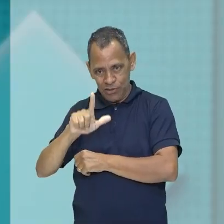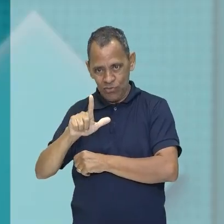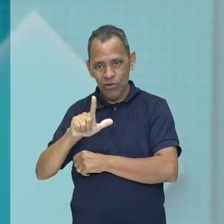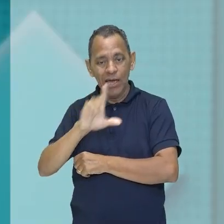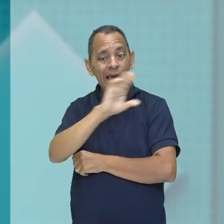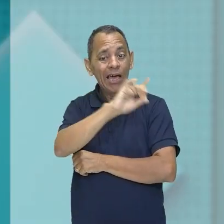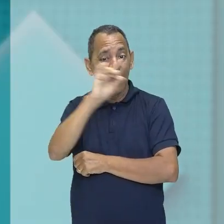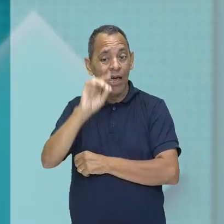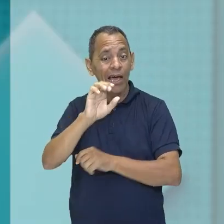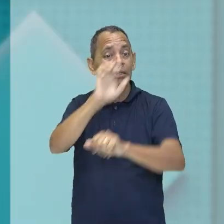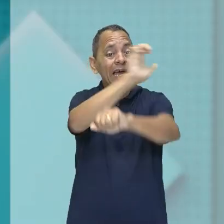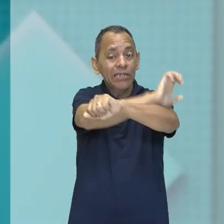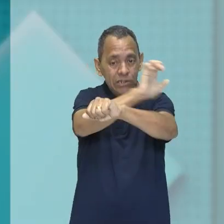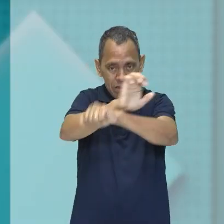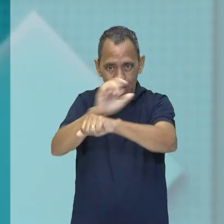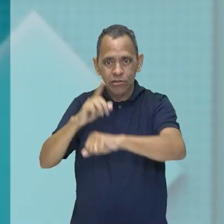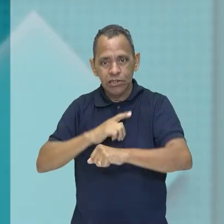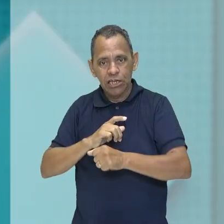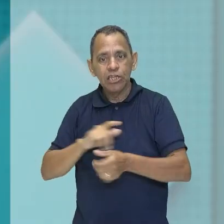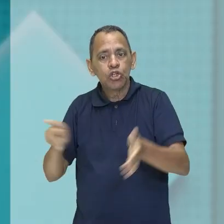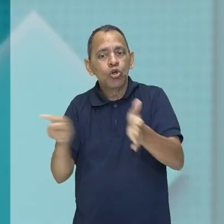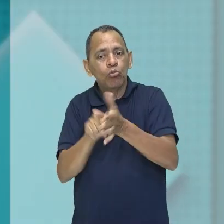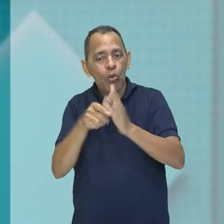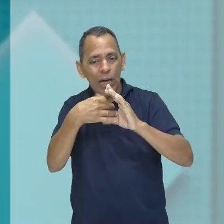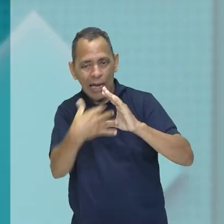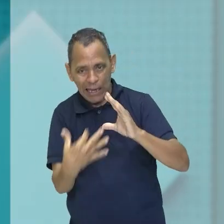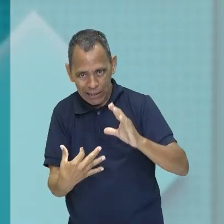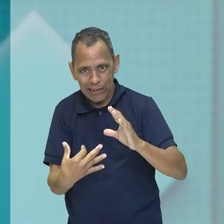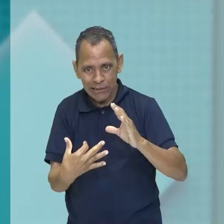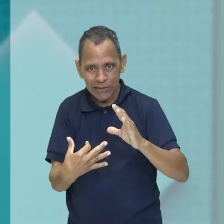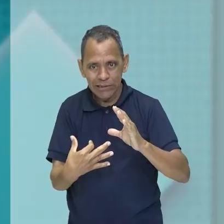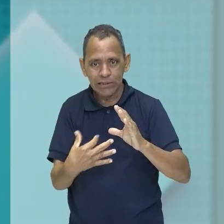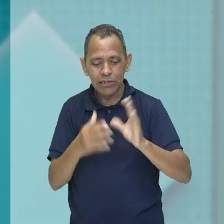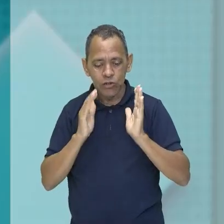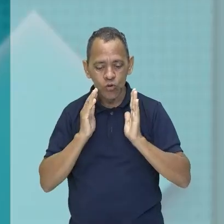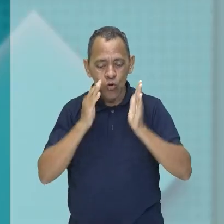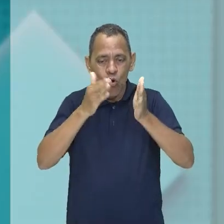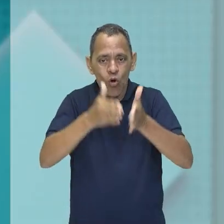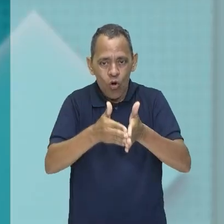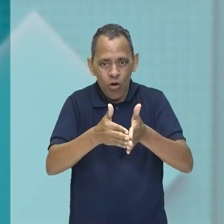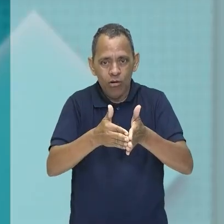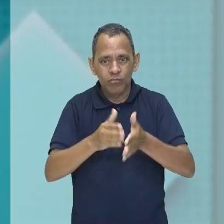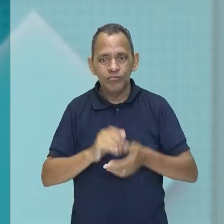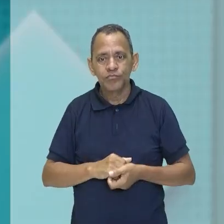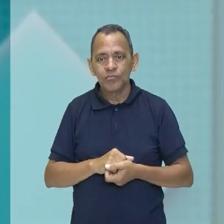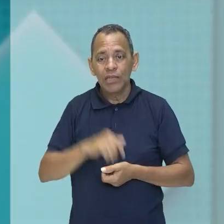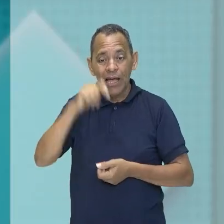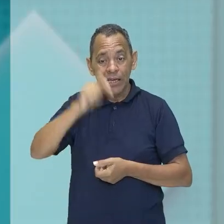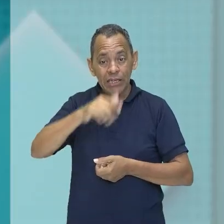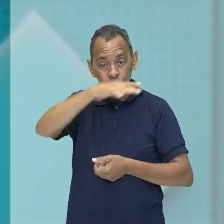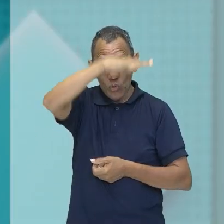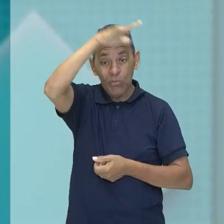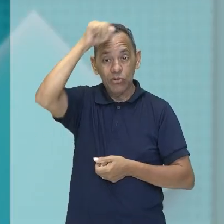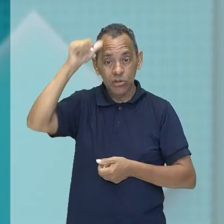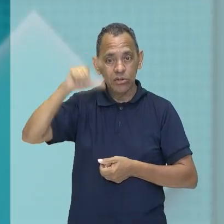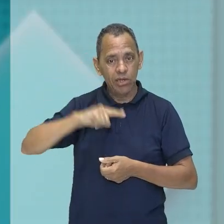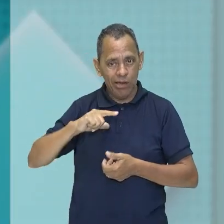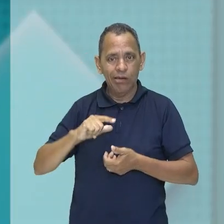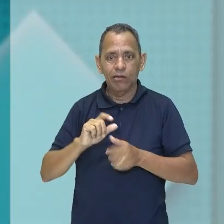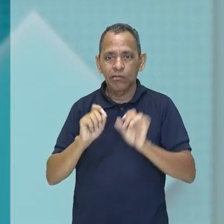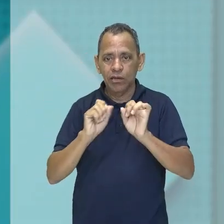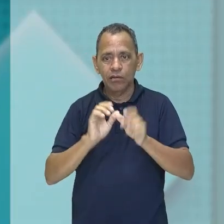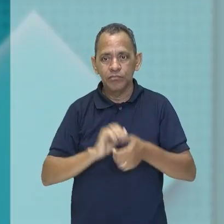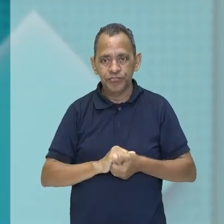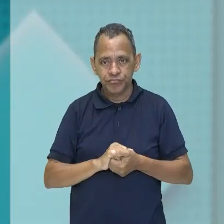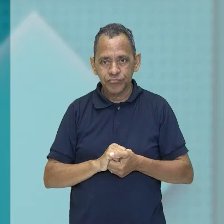própria festa, suas características específicas. E aqui no Amazonas, nós temos essa festa tradicional,